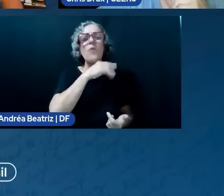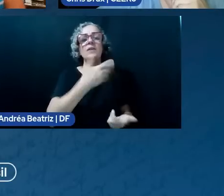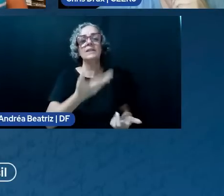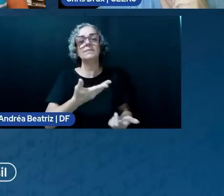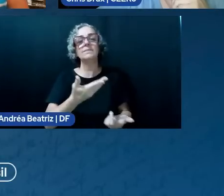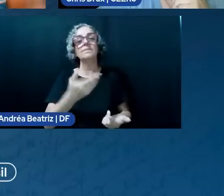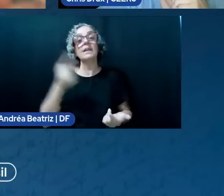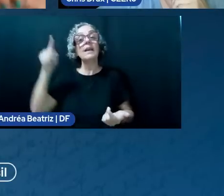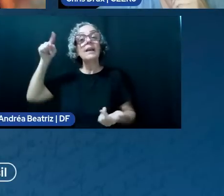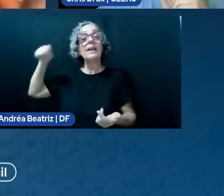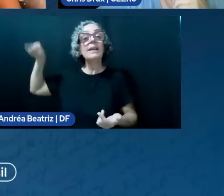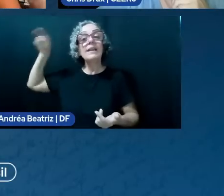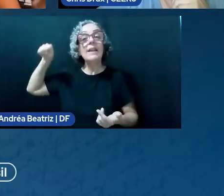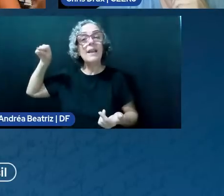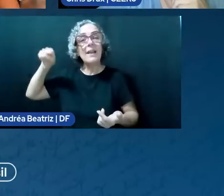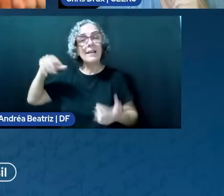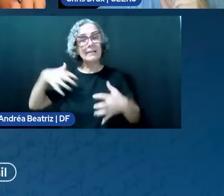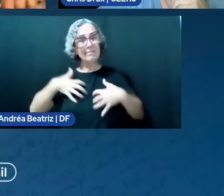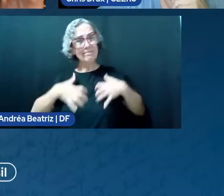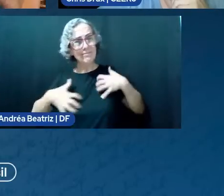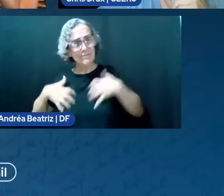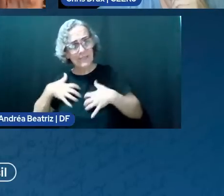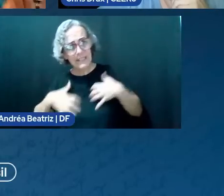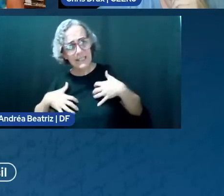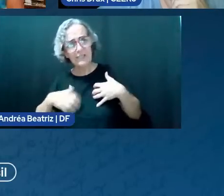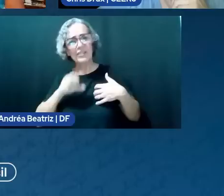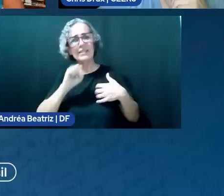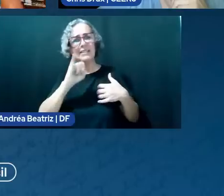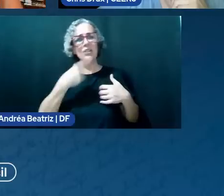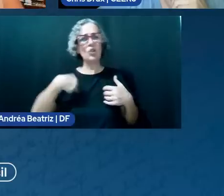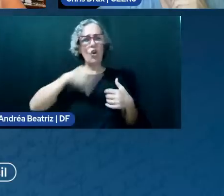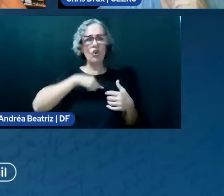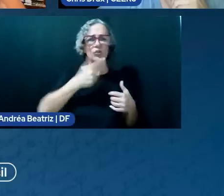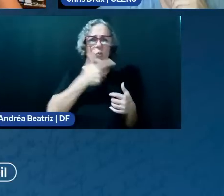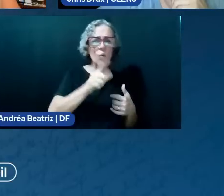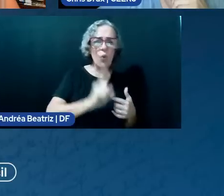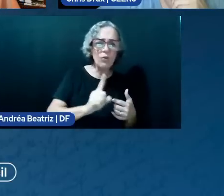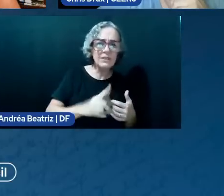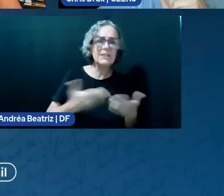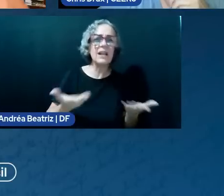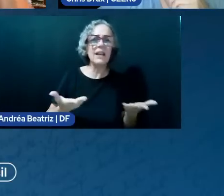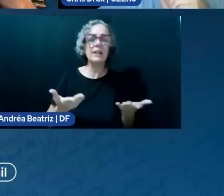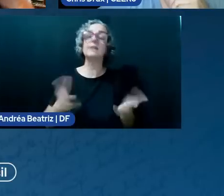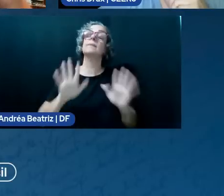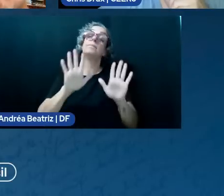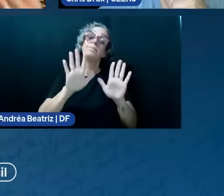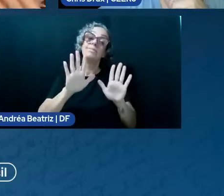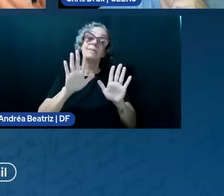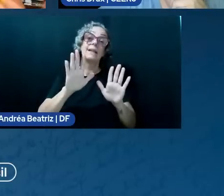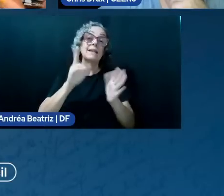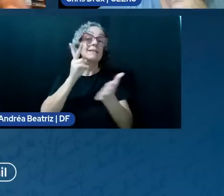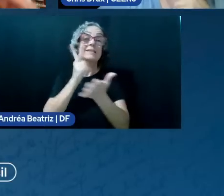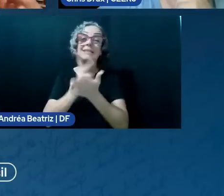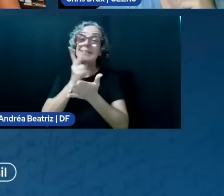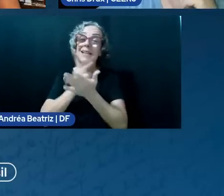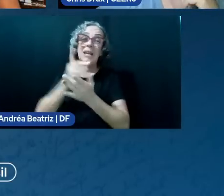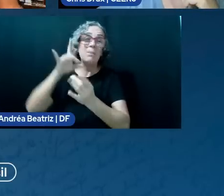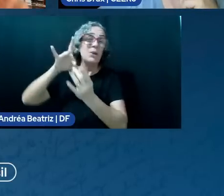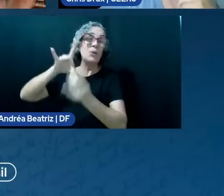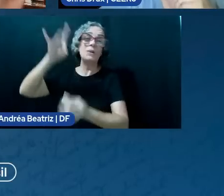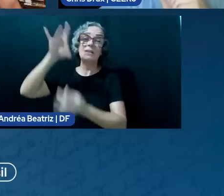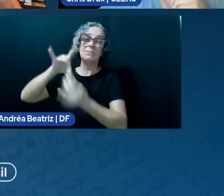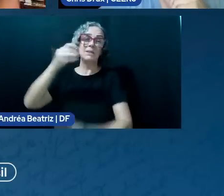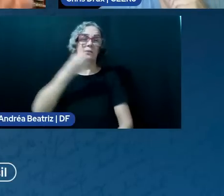se afligem? Então, nós vamos ver que os espíritos bons, eles sempre, sempre vão